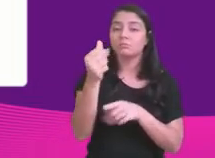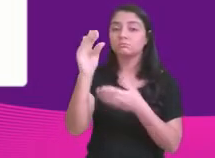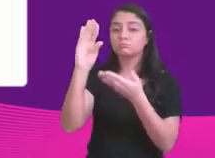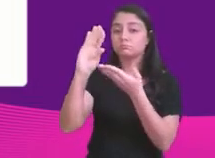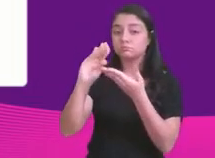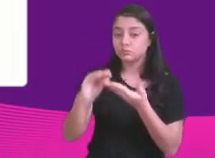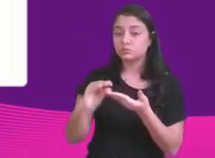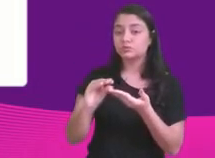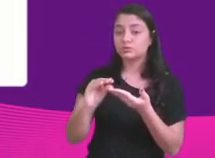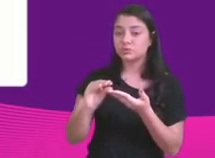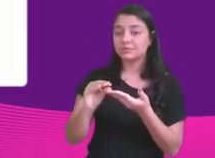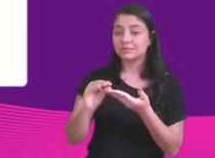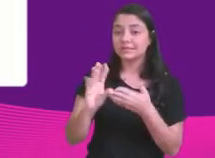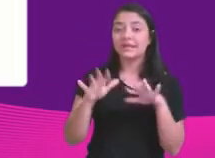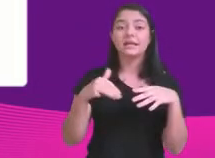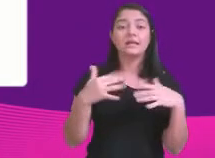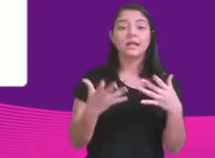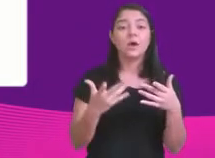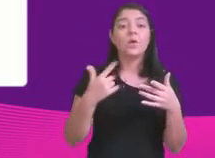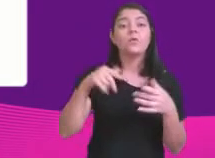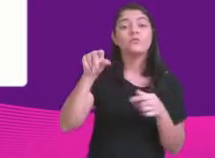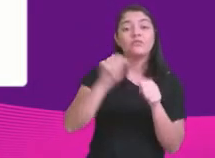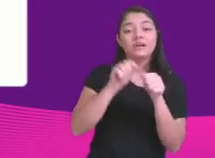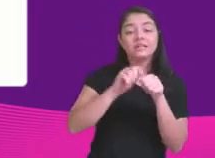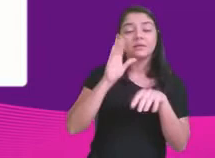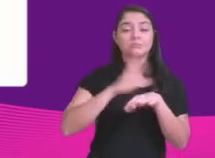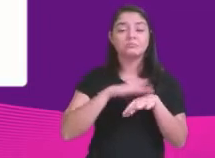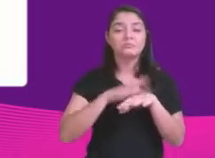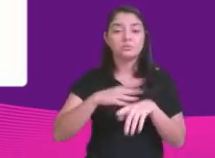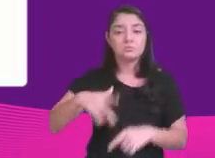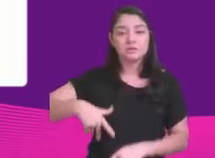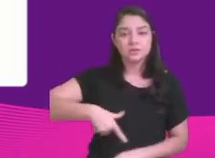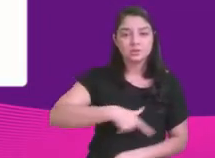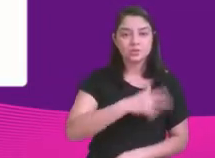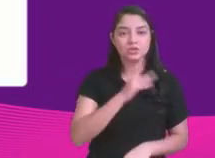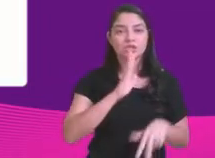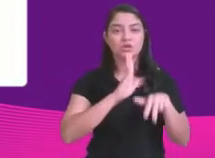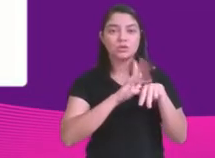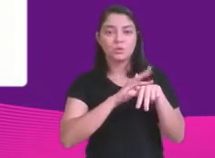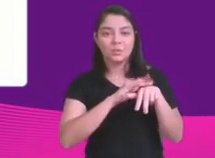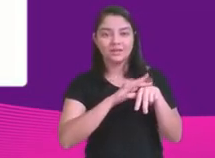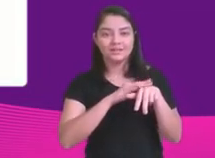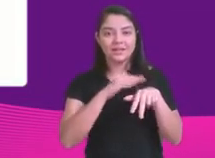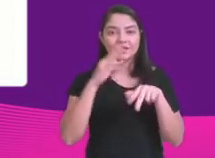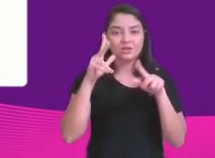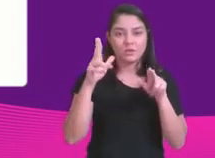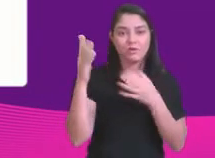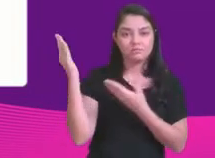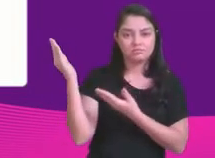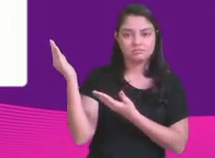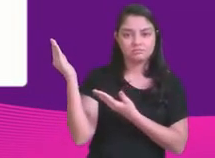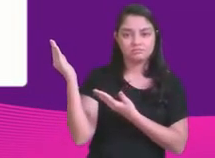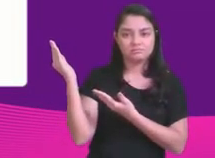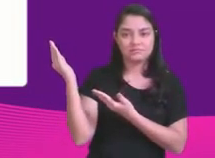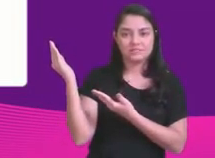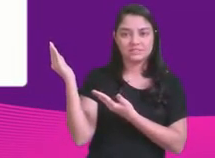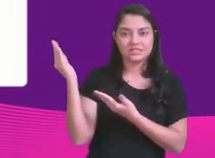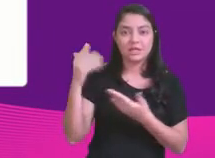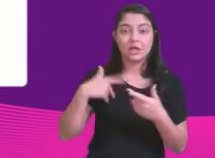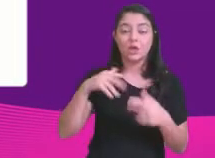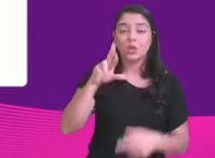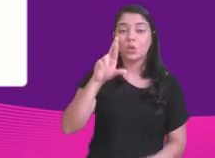contas, executar uma cirurgia de um paciente deste tipo, no terço inferior do